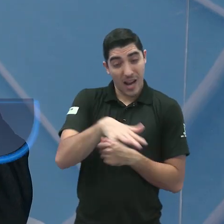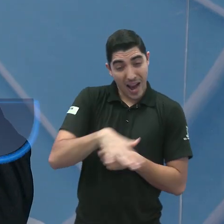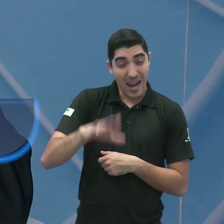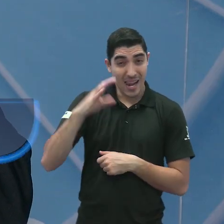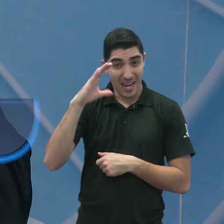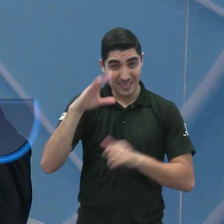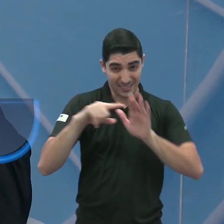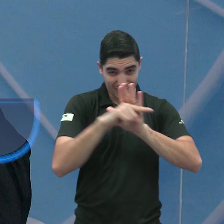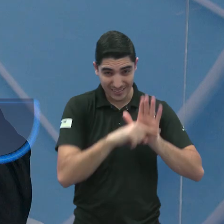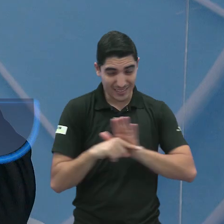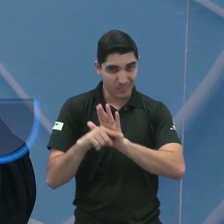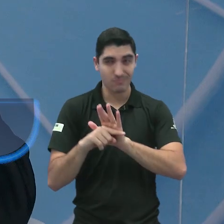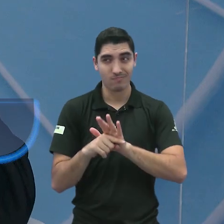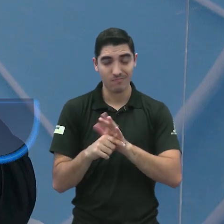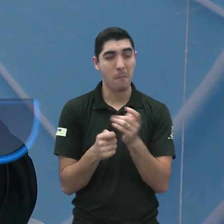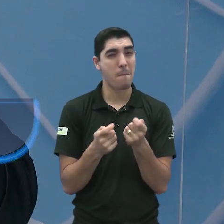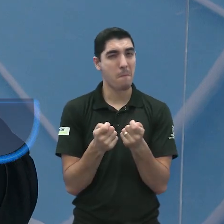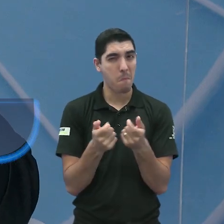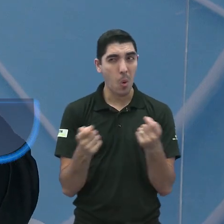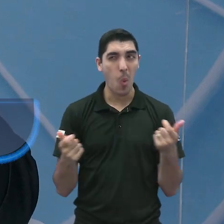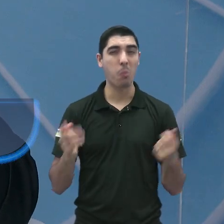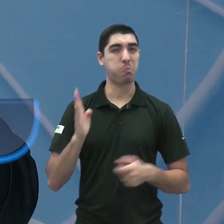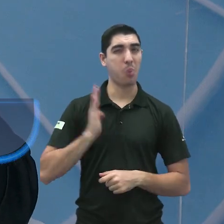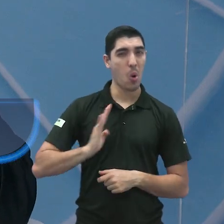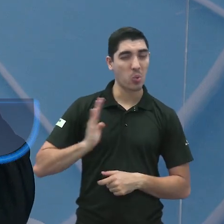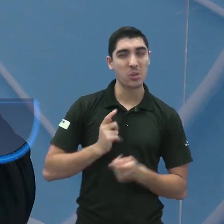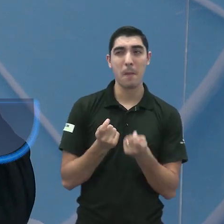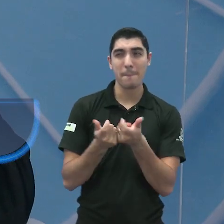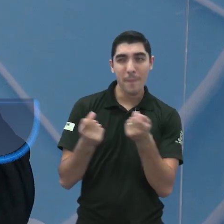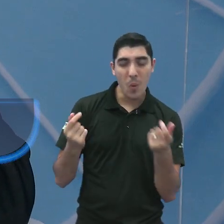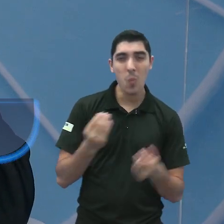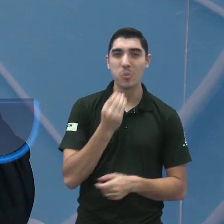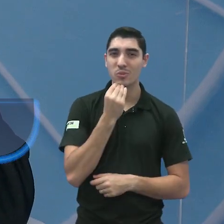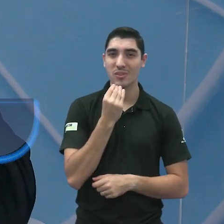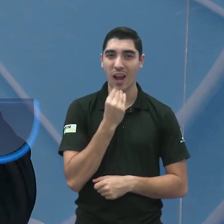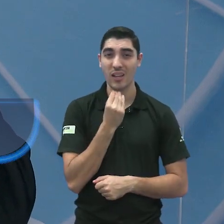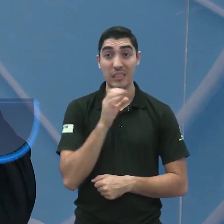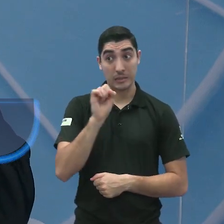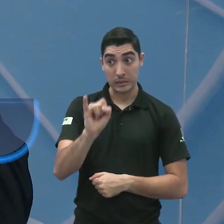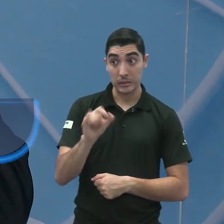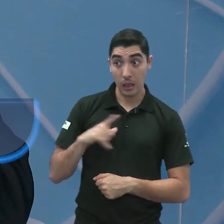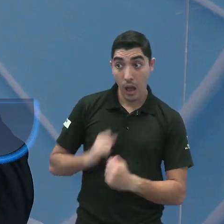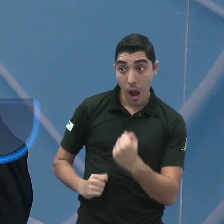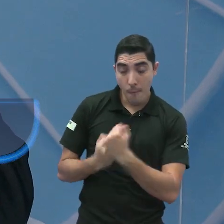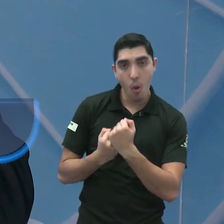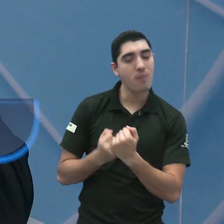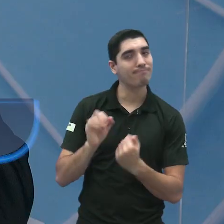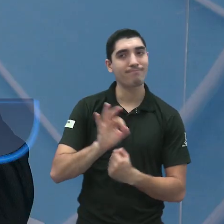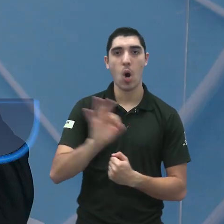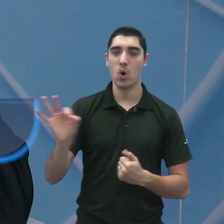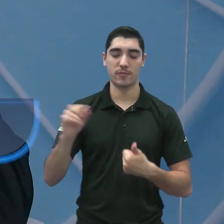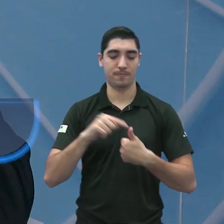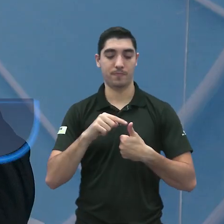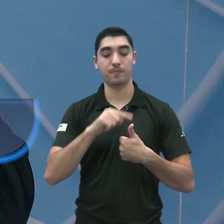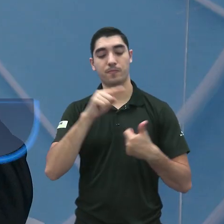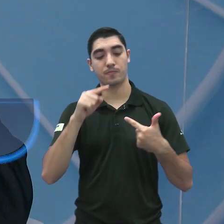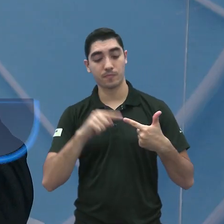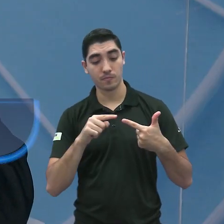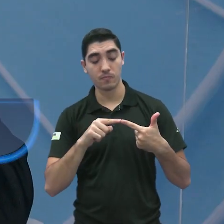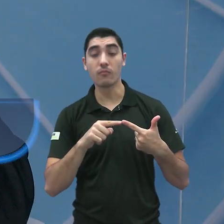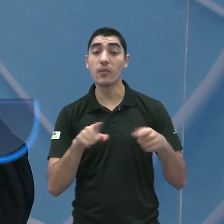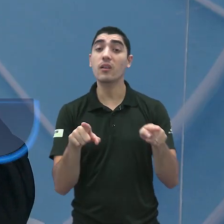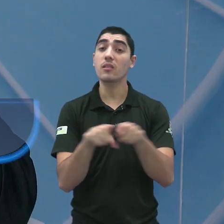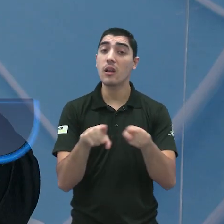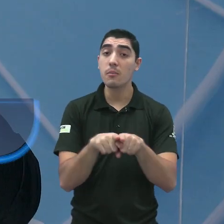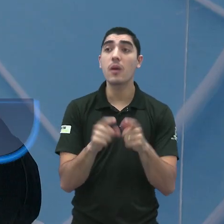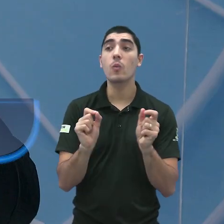carente de fomento, então isso faria toda a diferença. E não só isso, mas também